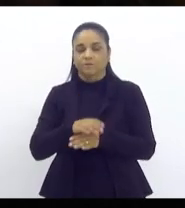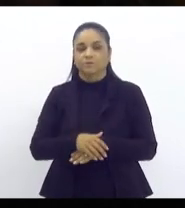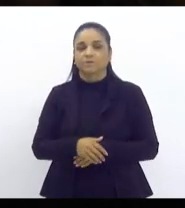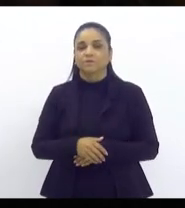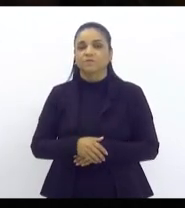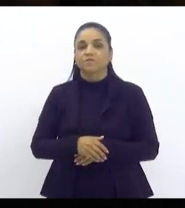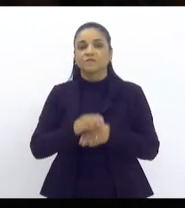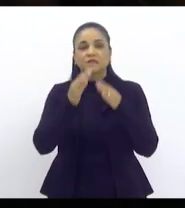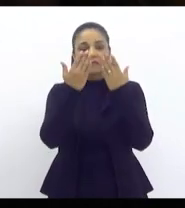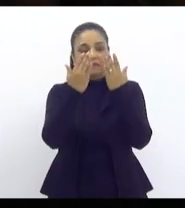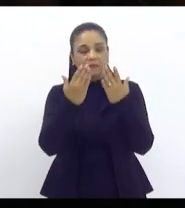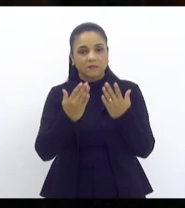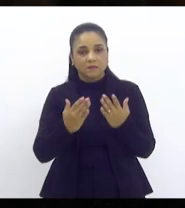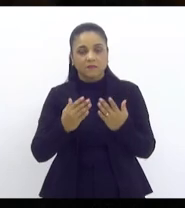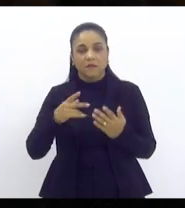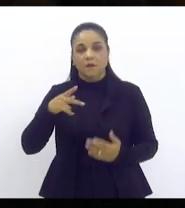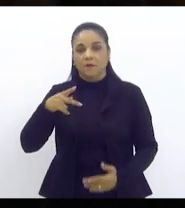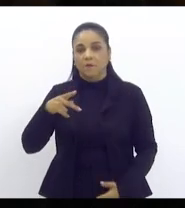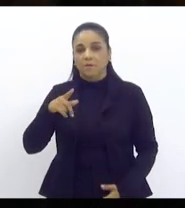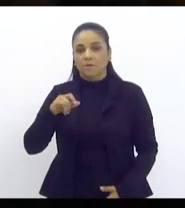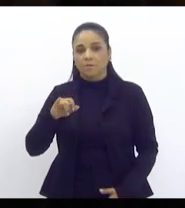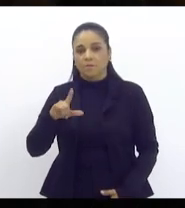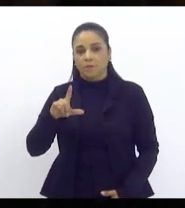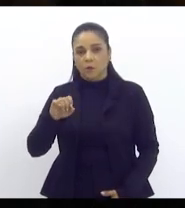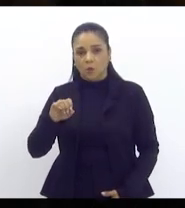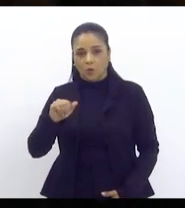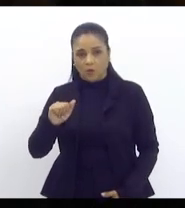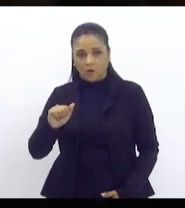Ao analisar a PILOA, senhora presidente,